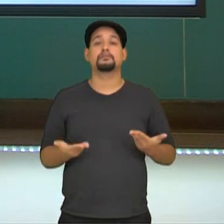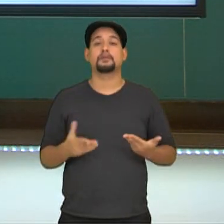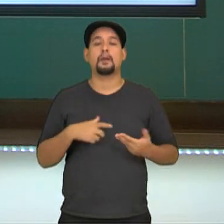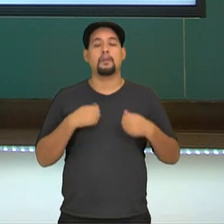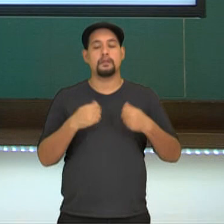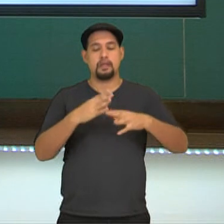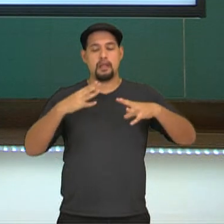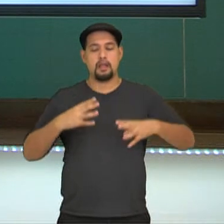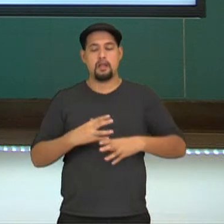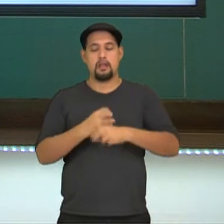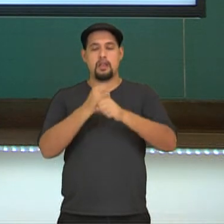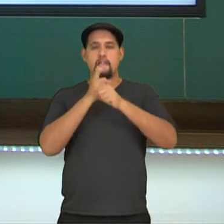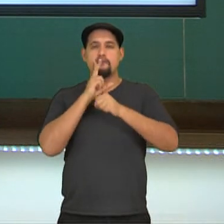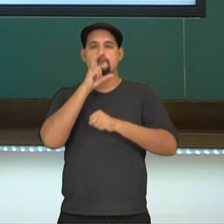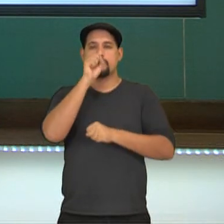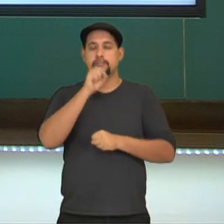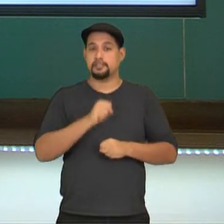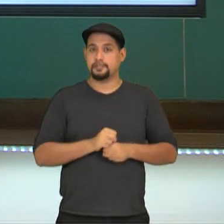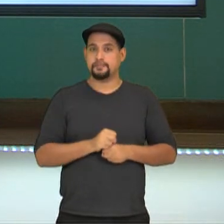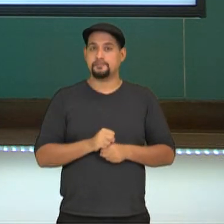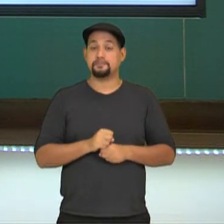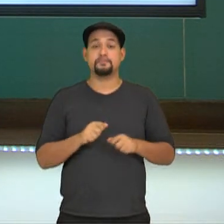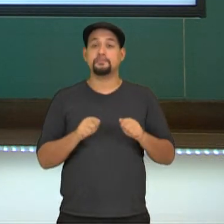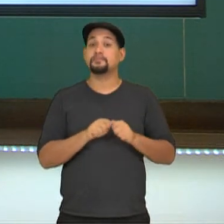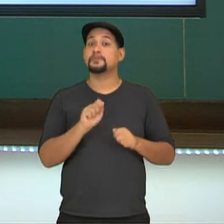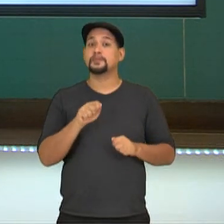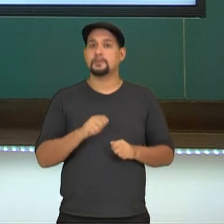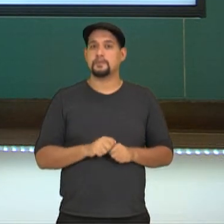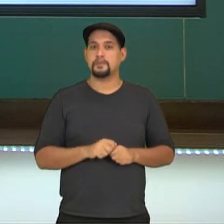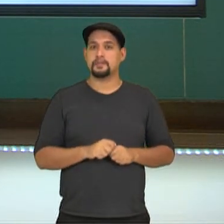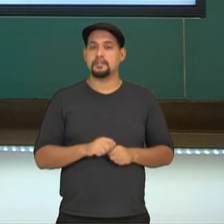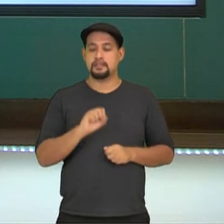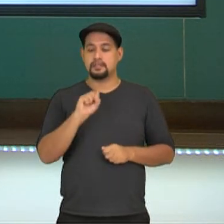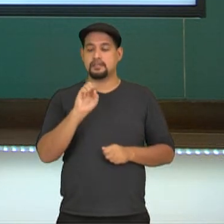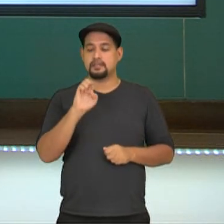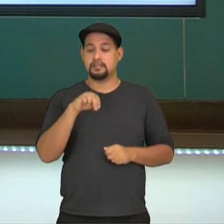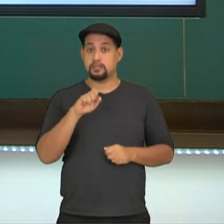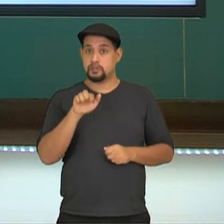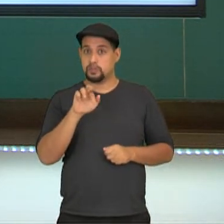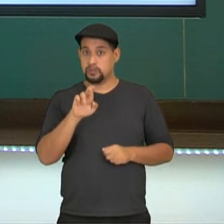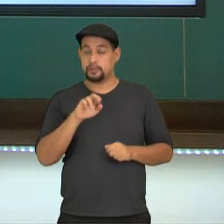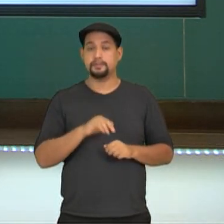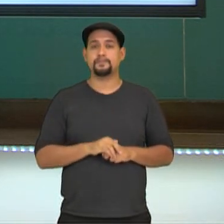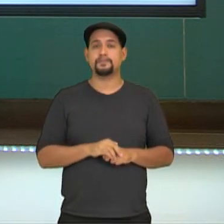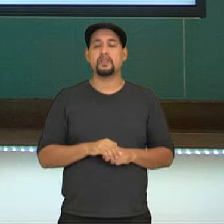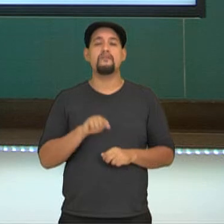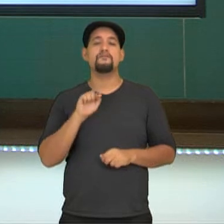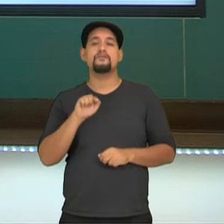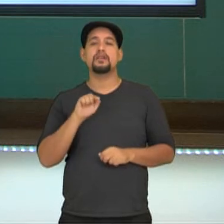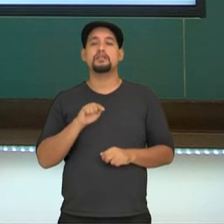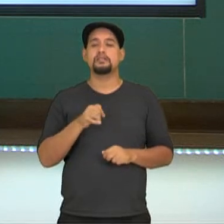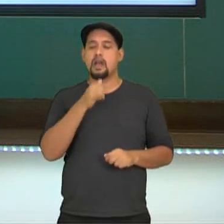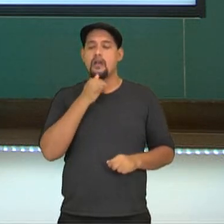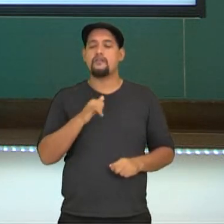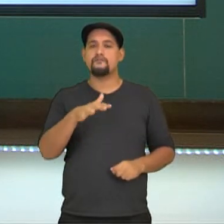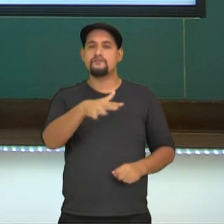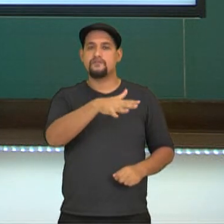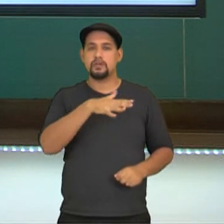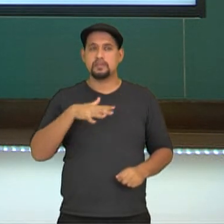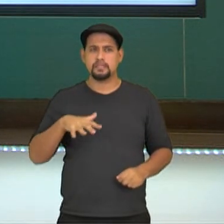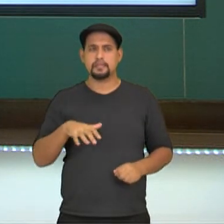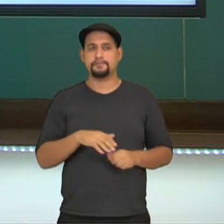que calcular essa força. Para calcular a força eu faço carga sensora vezes o campo que atua sobre ela. A